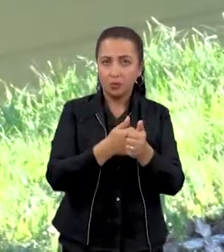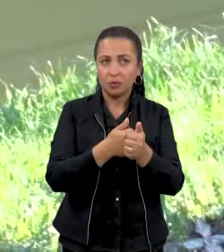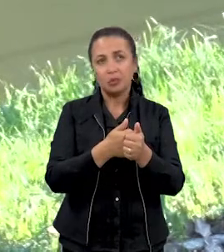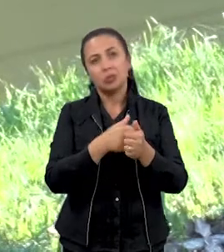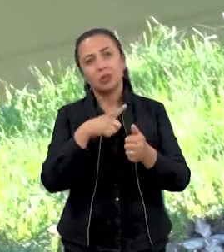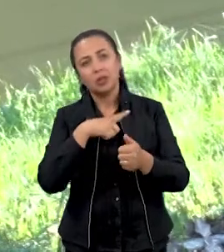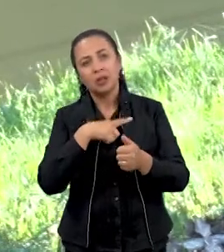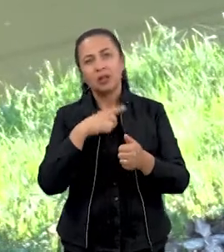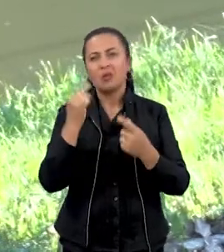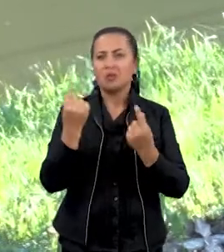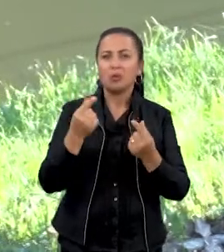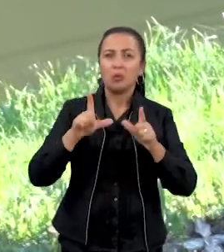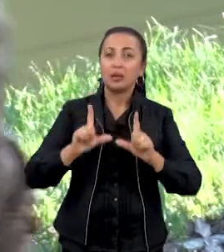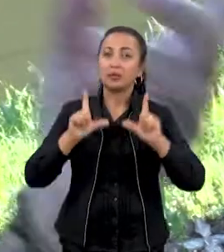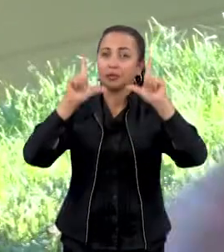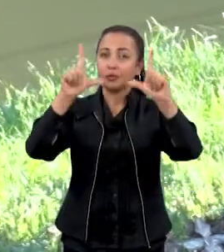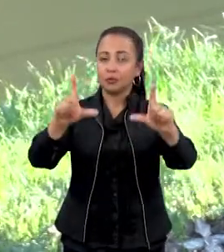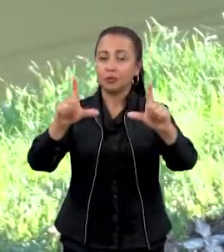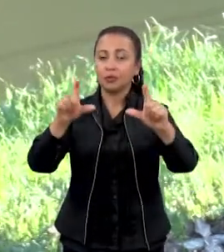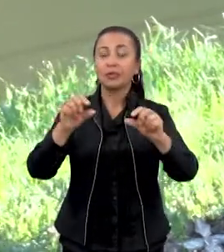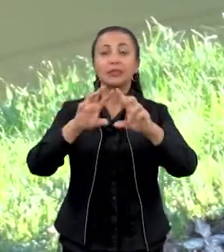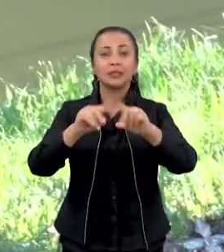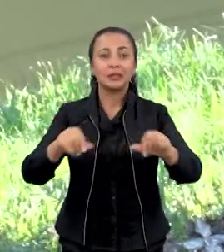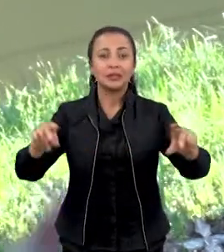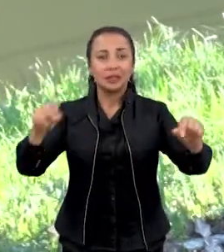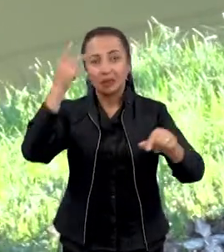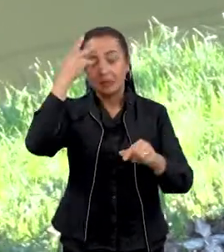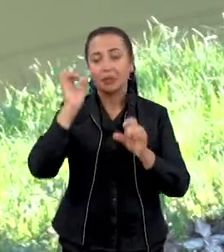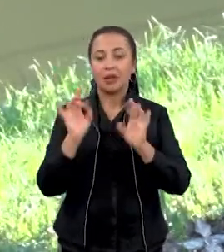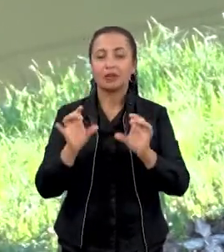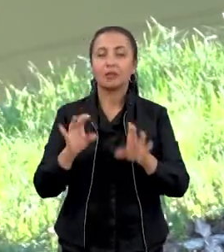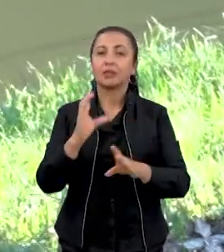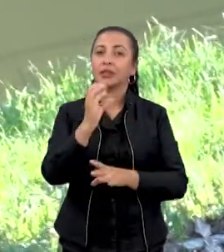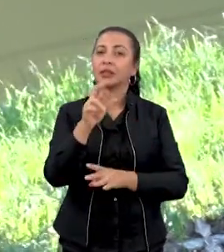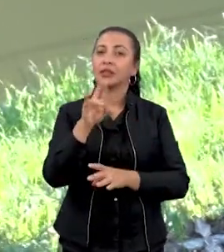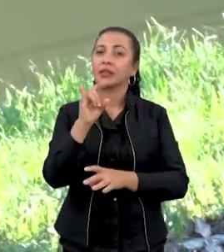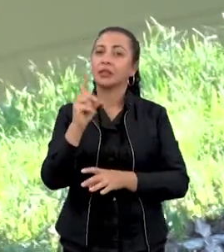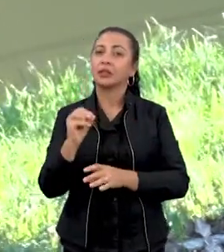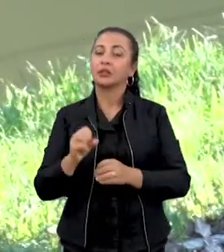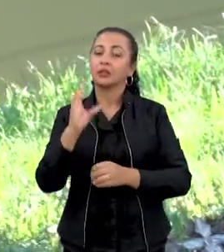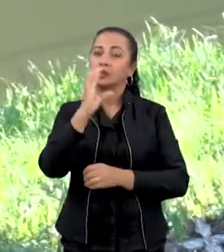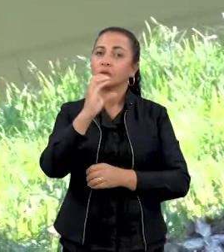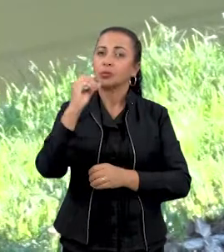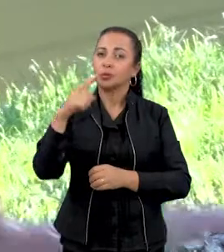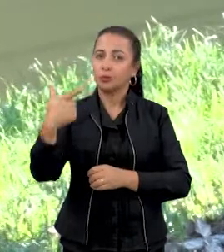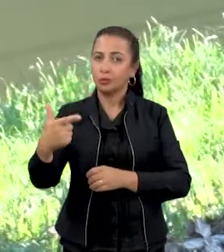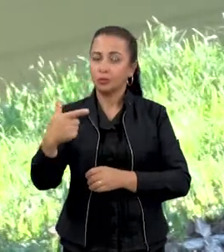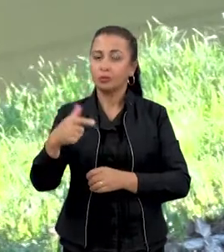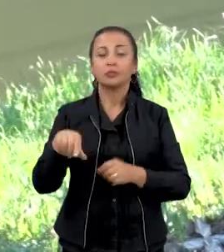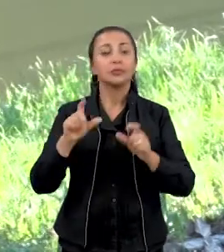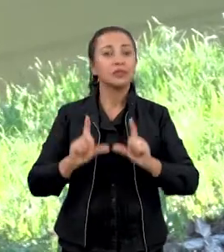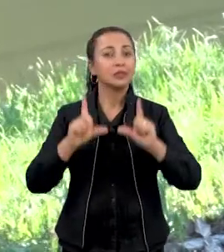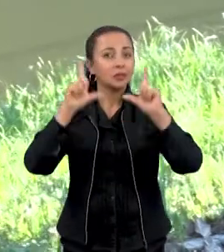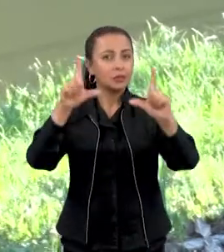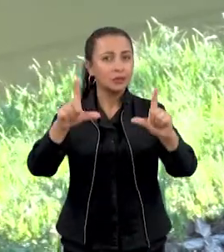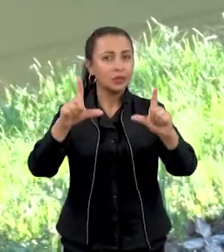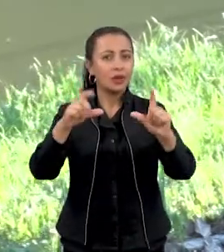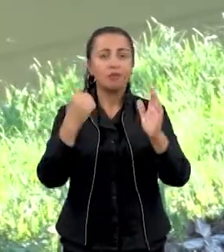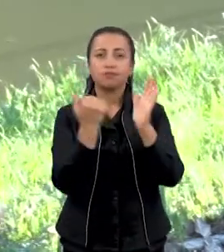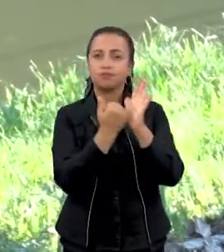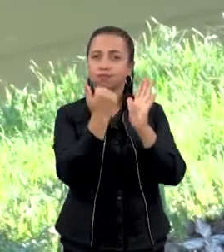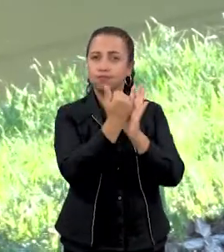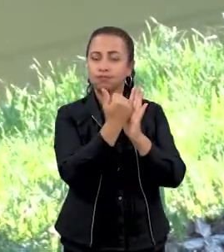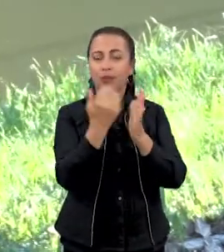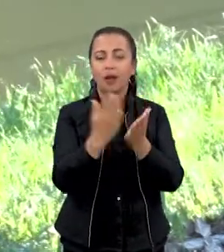próxima, houve uma certificação do território para a venda de créditos de carbono. E nessa certificação,